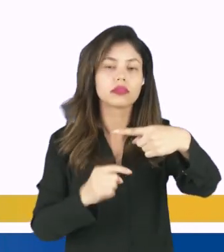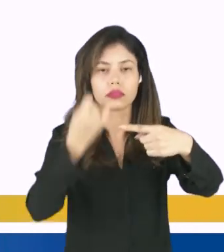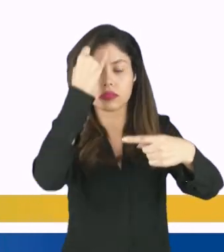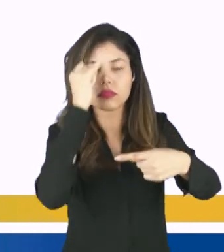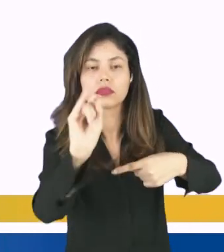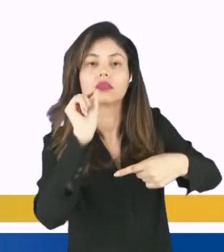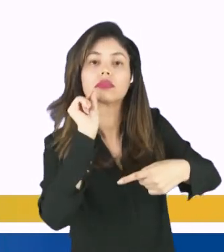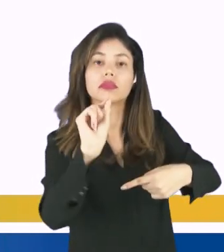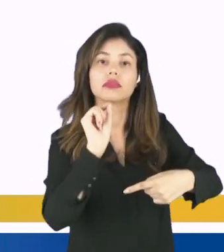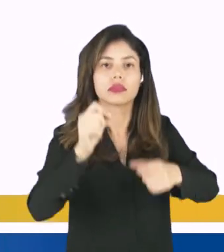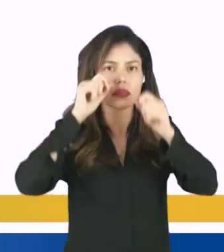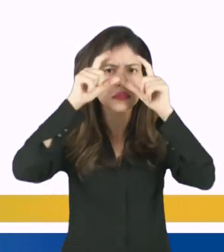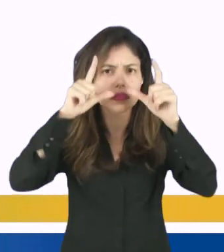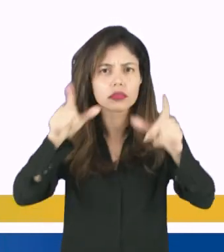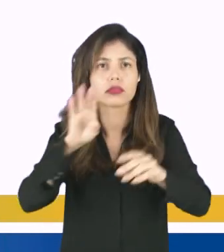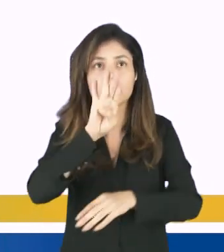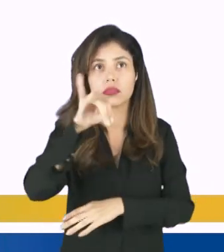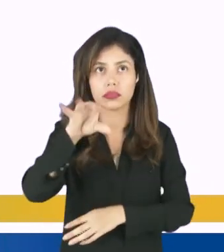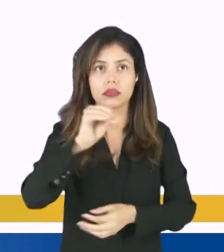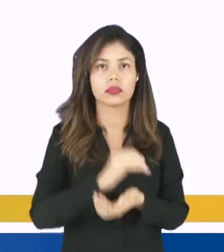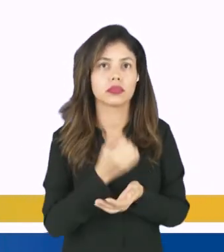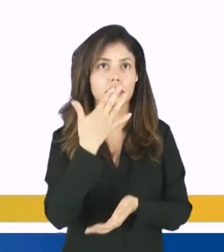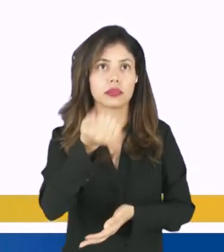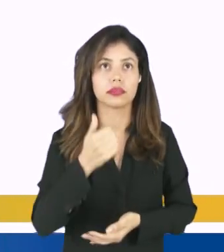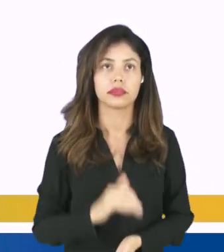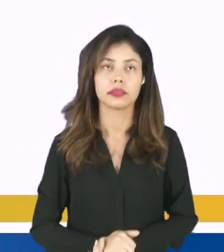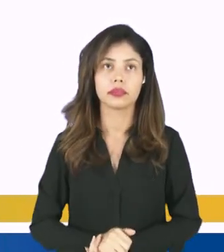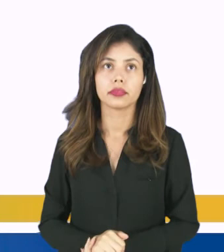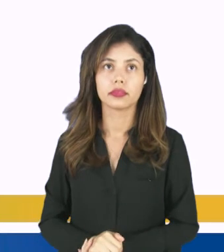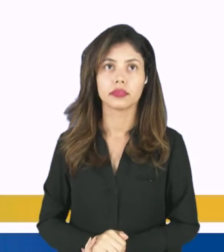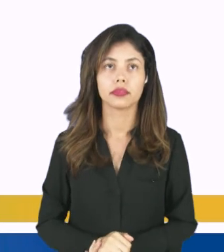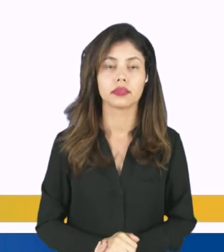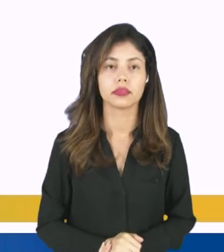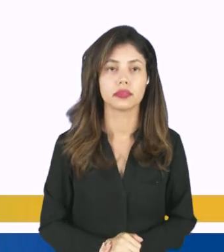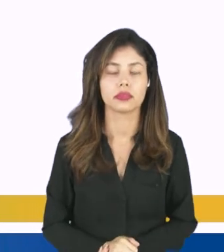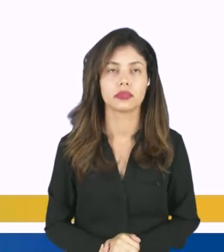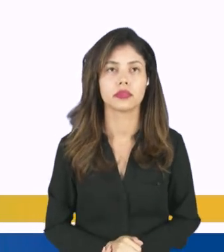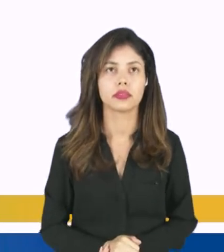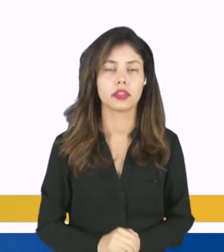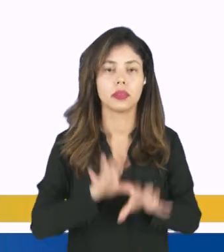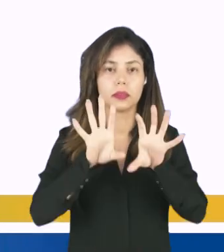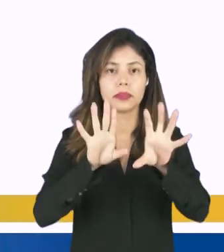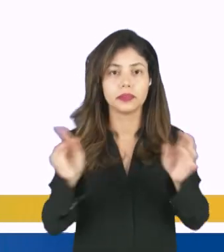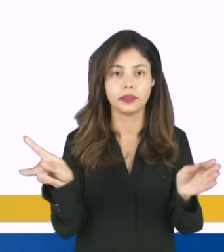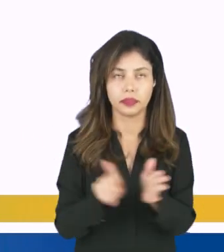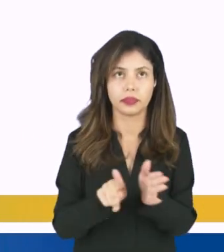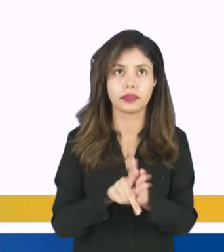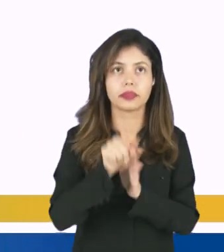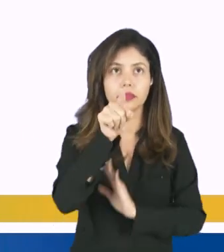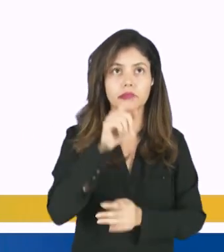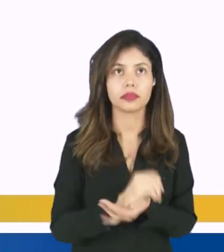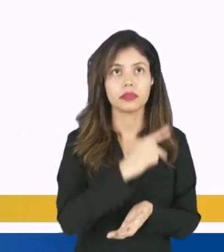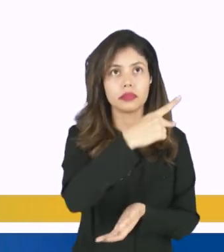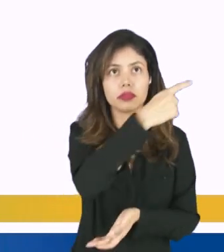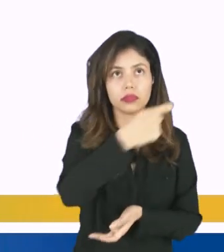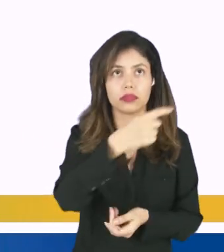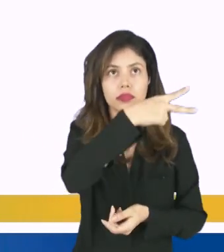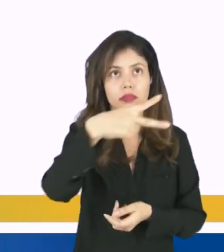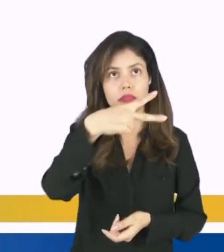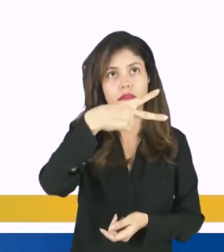B, vezes a Q de x, que agora nós vamos substituir por B sobre A, mais